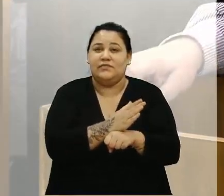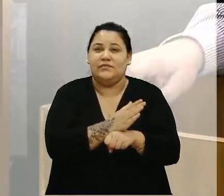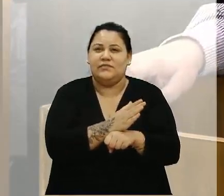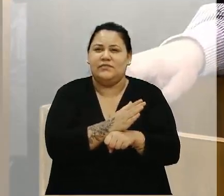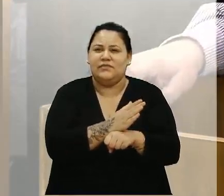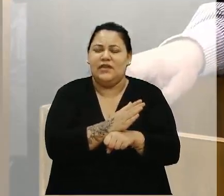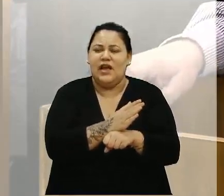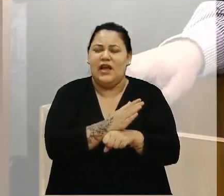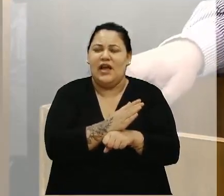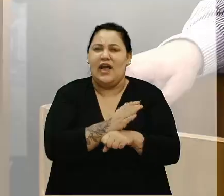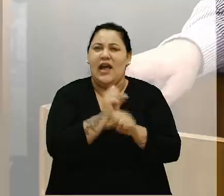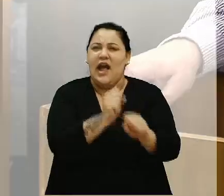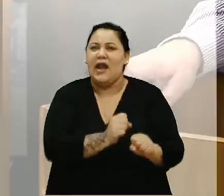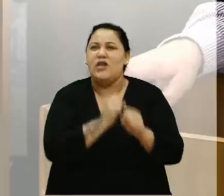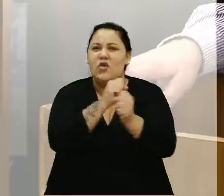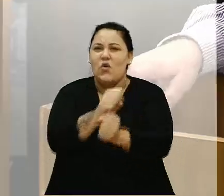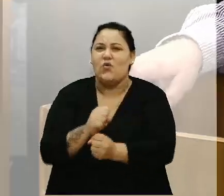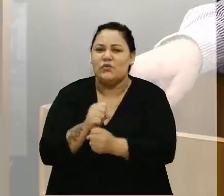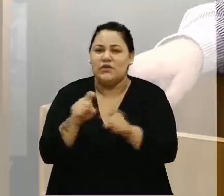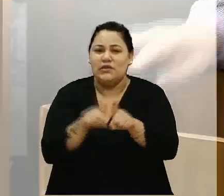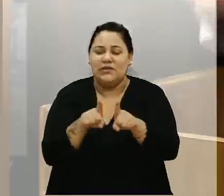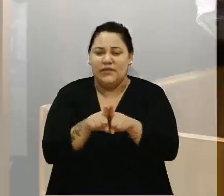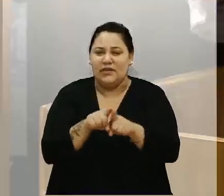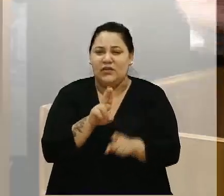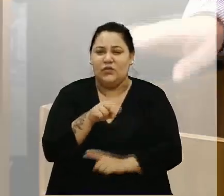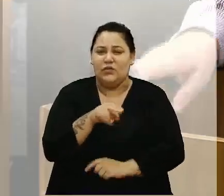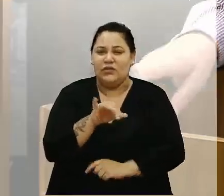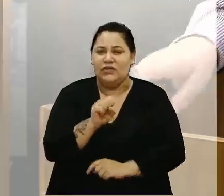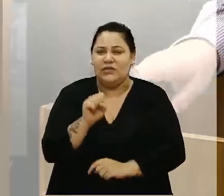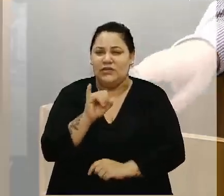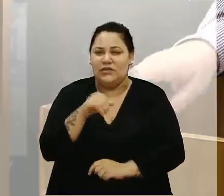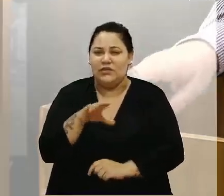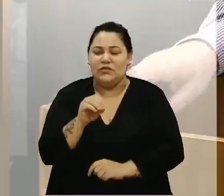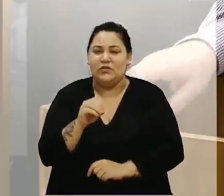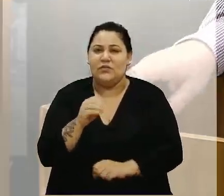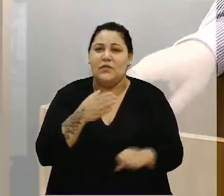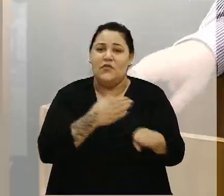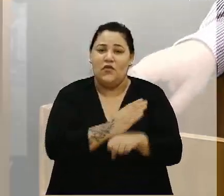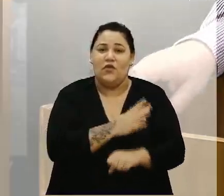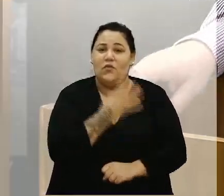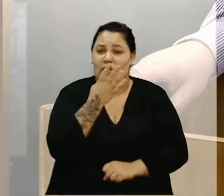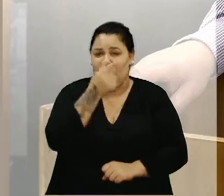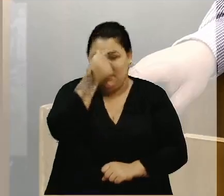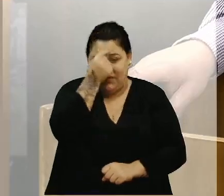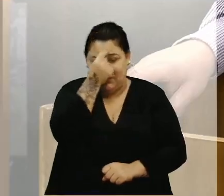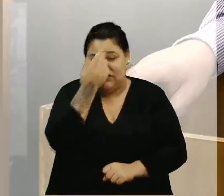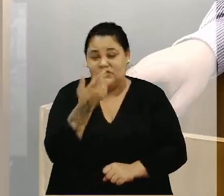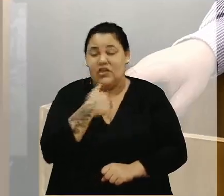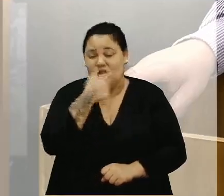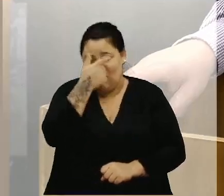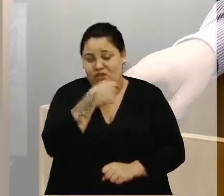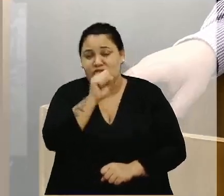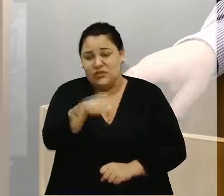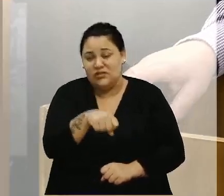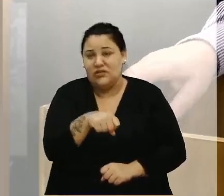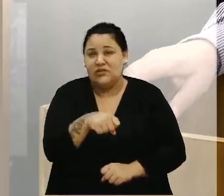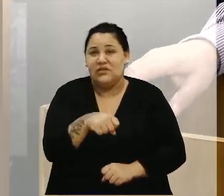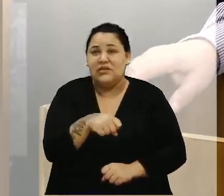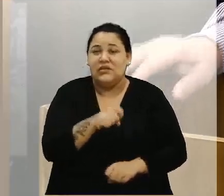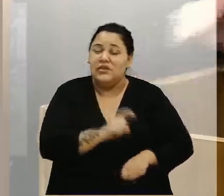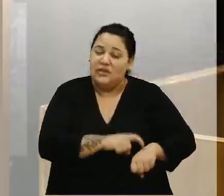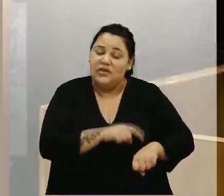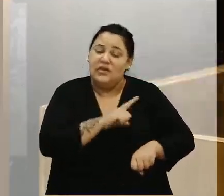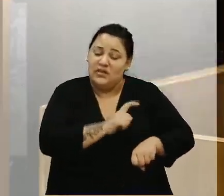Canoas, né? E também Unicinos. Passou em 4 na mesma época, né? Eu acho que quando as pessoas estudam, que tem tempo, que as